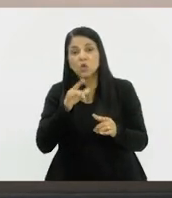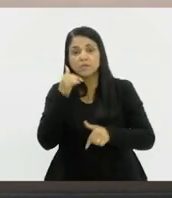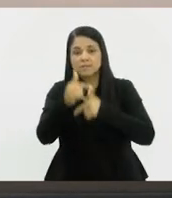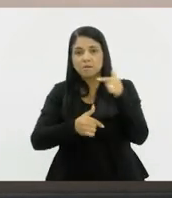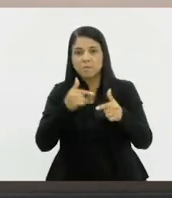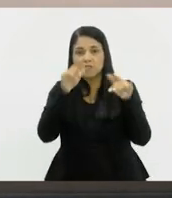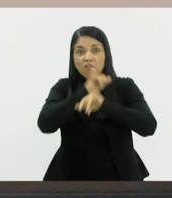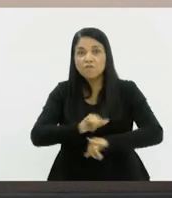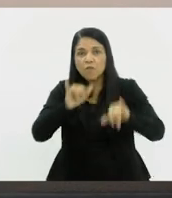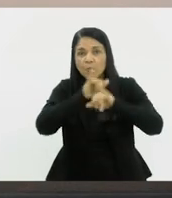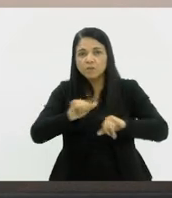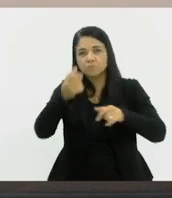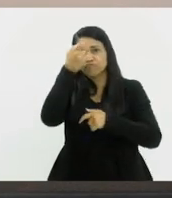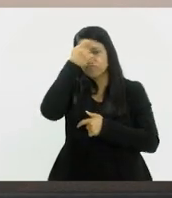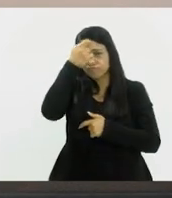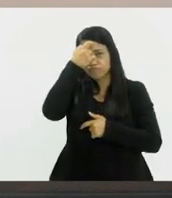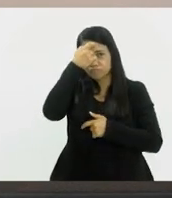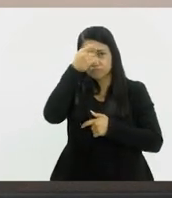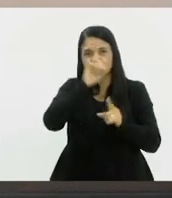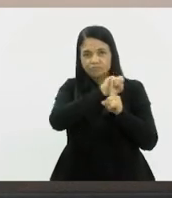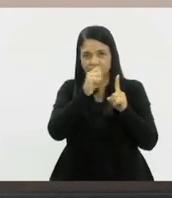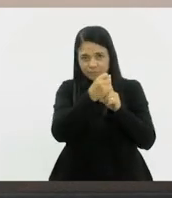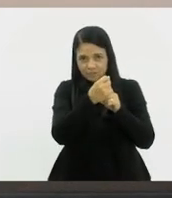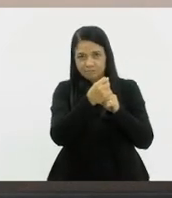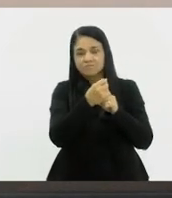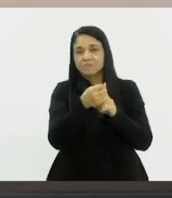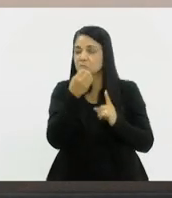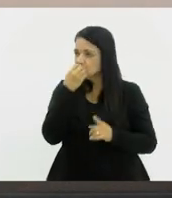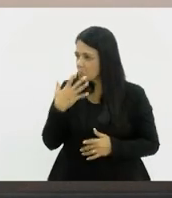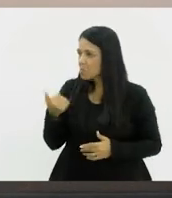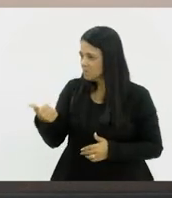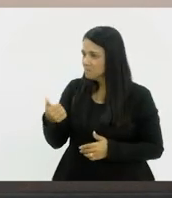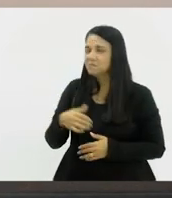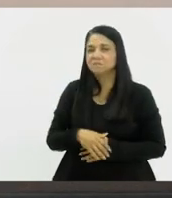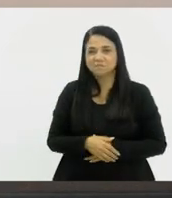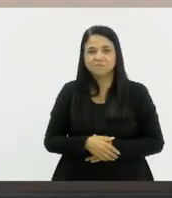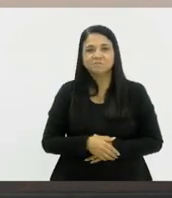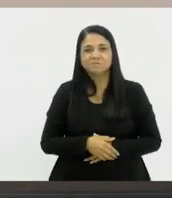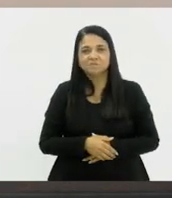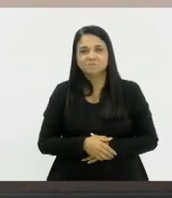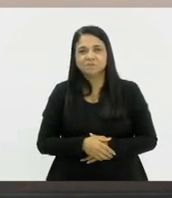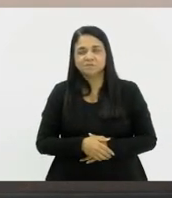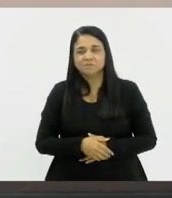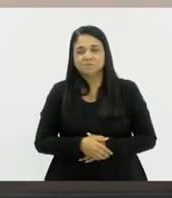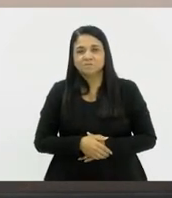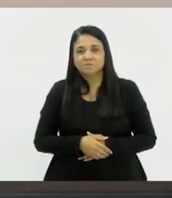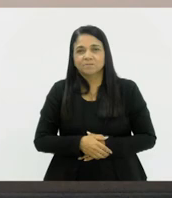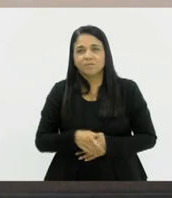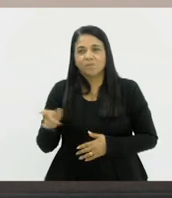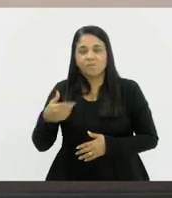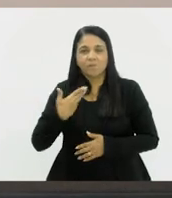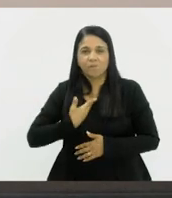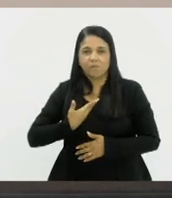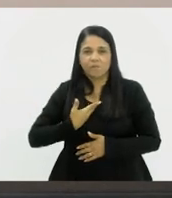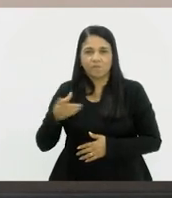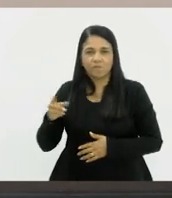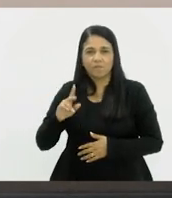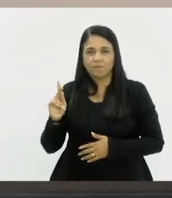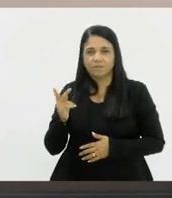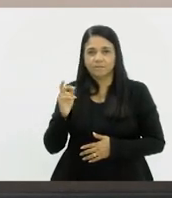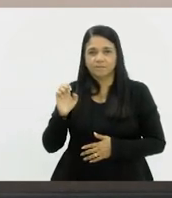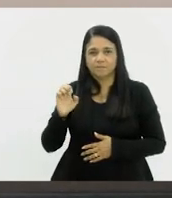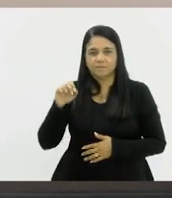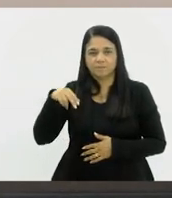eh conscientizando a sociedade Bem lembrado eh o nosso companheiro Henrique